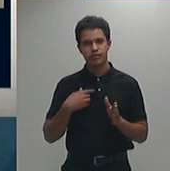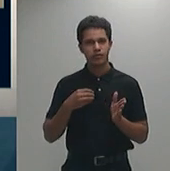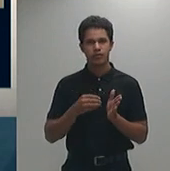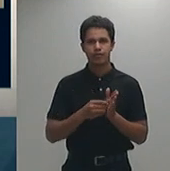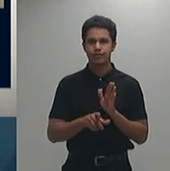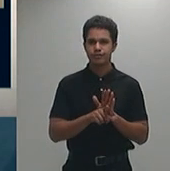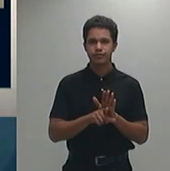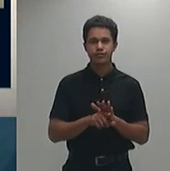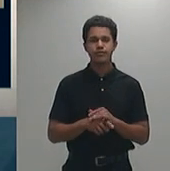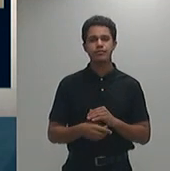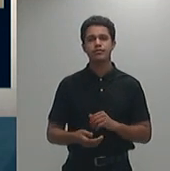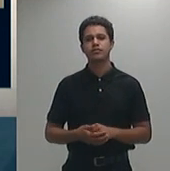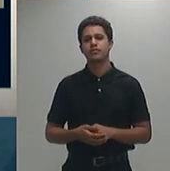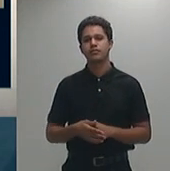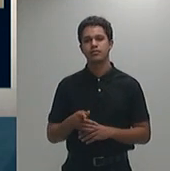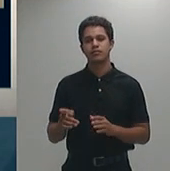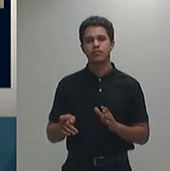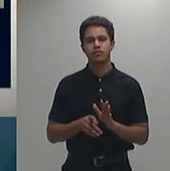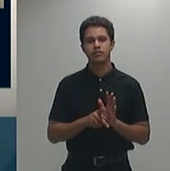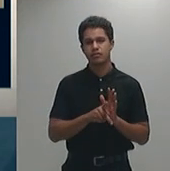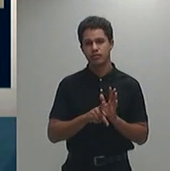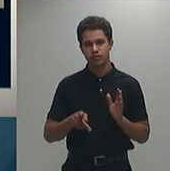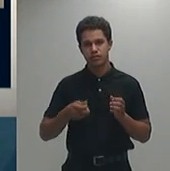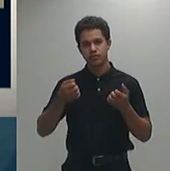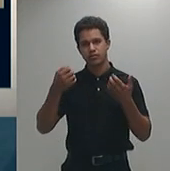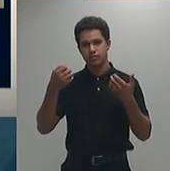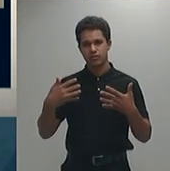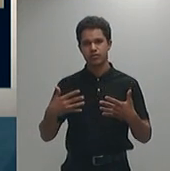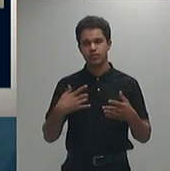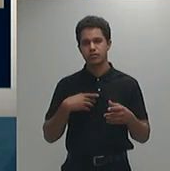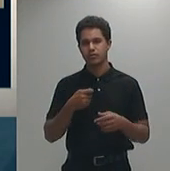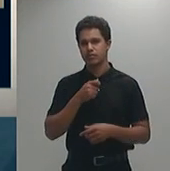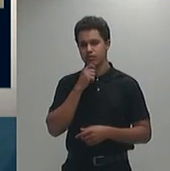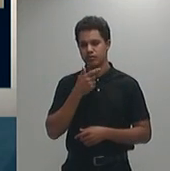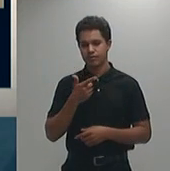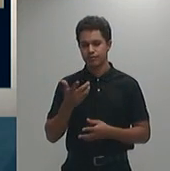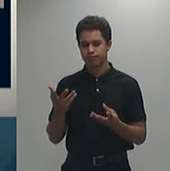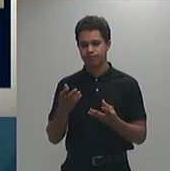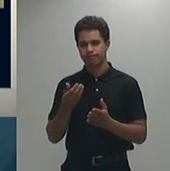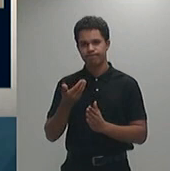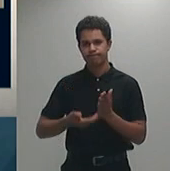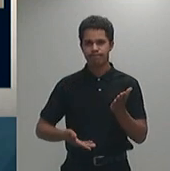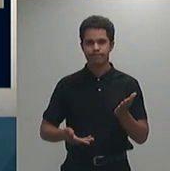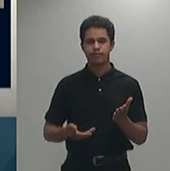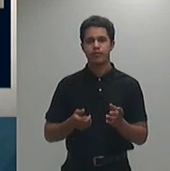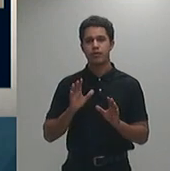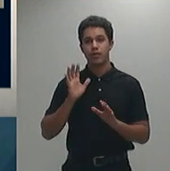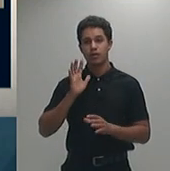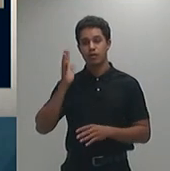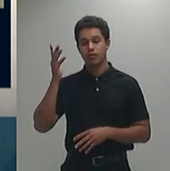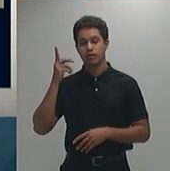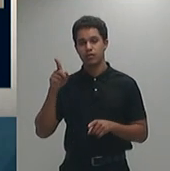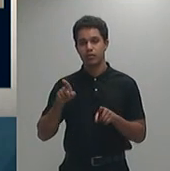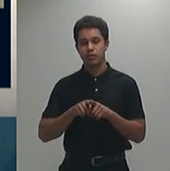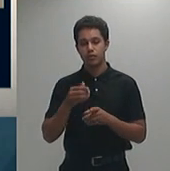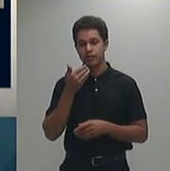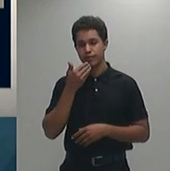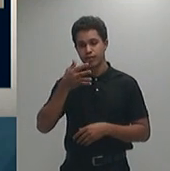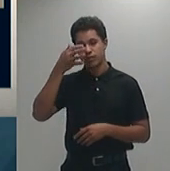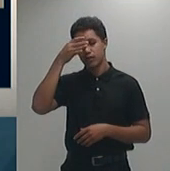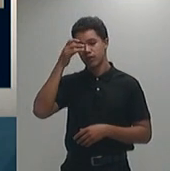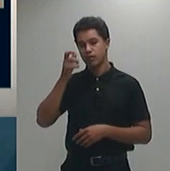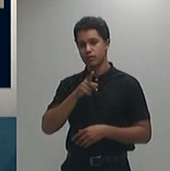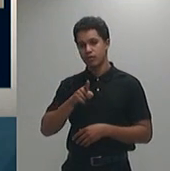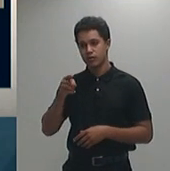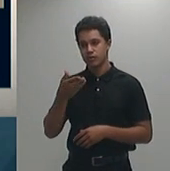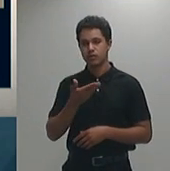da presente fundamentação os quais deverão ser extintos em conclusão e pedindo a compreensão e uma colega e